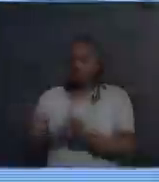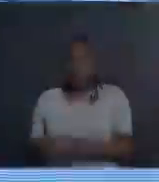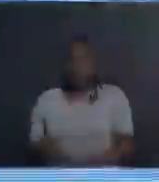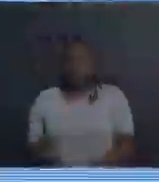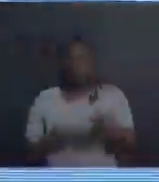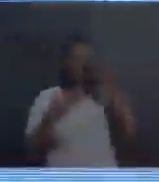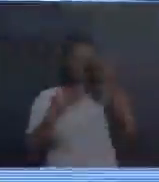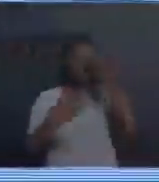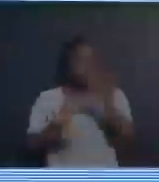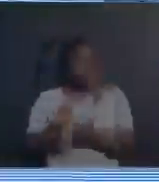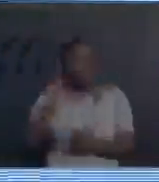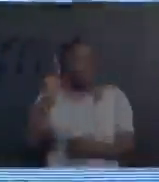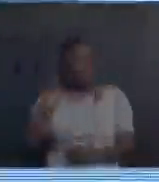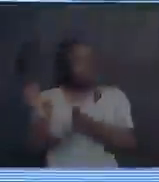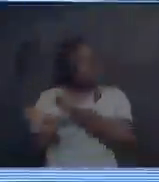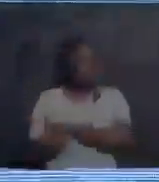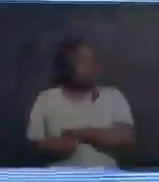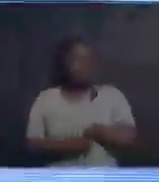também.